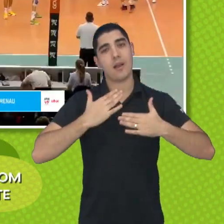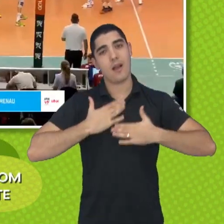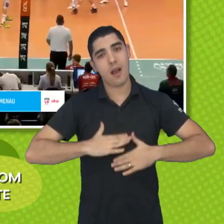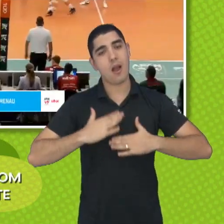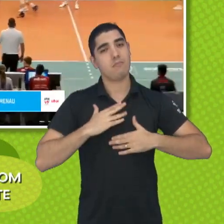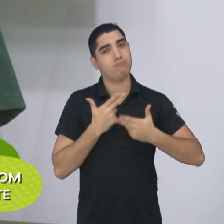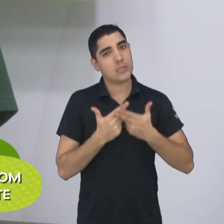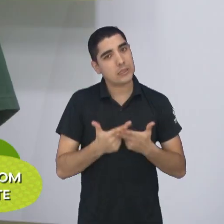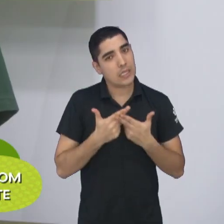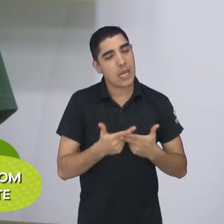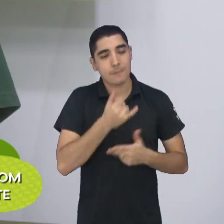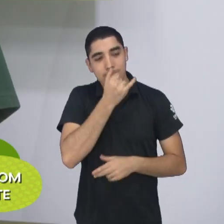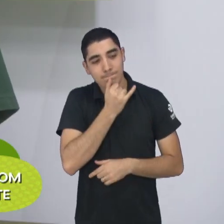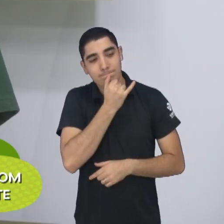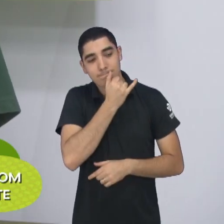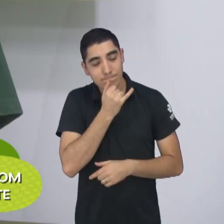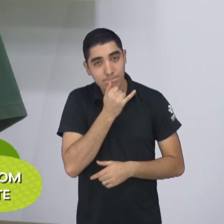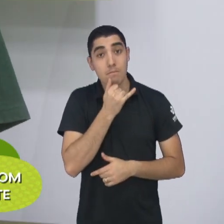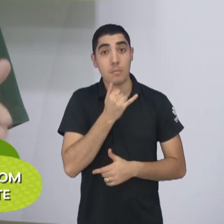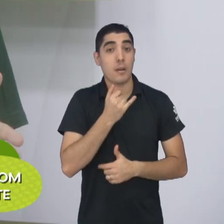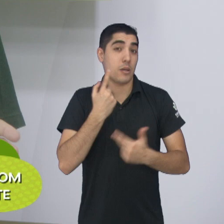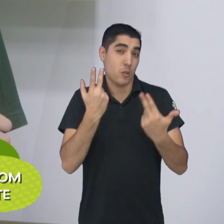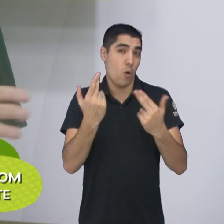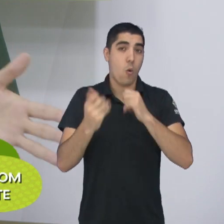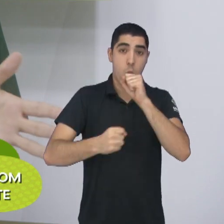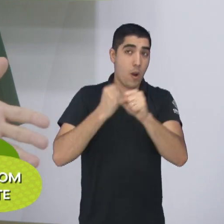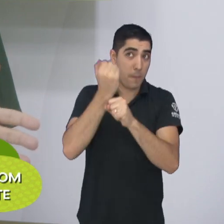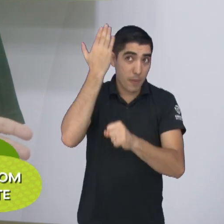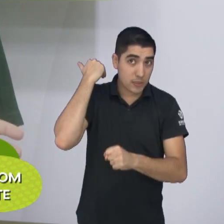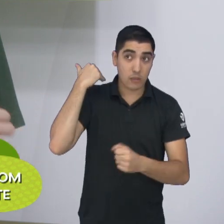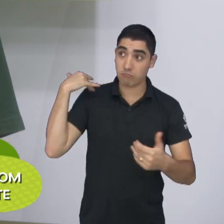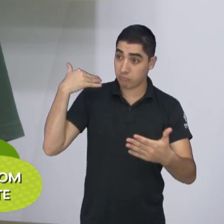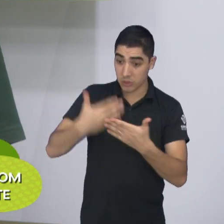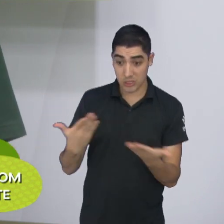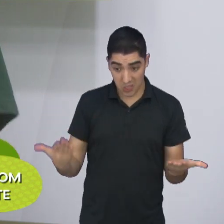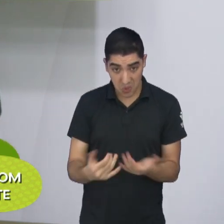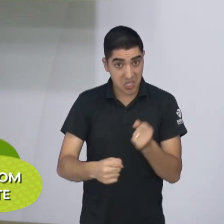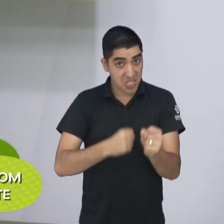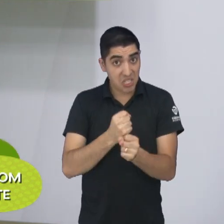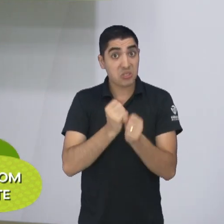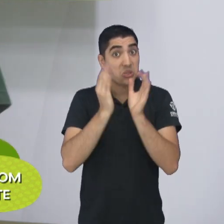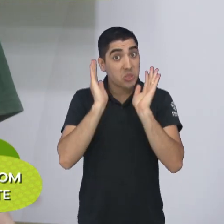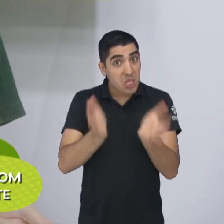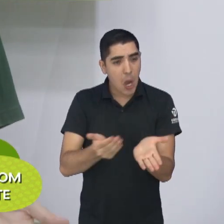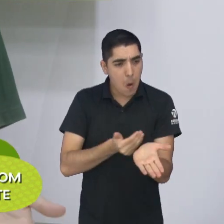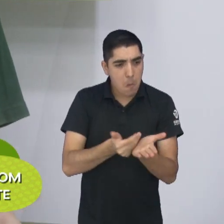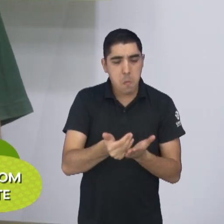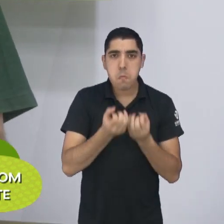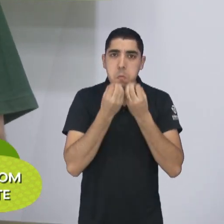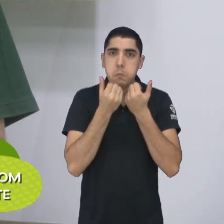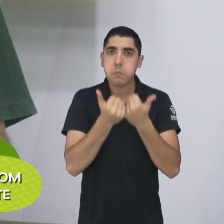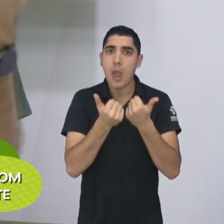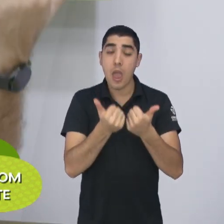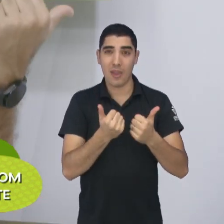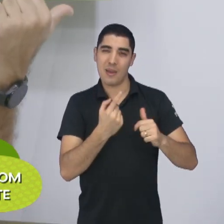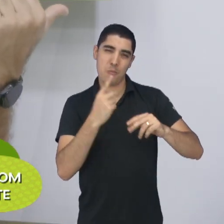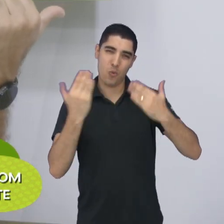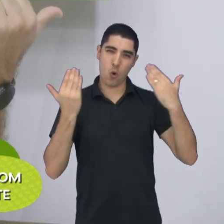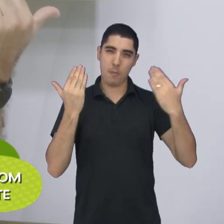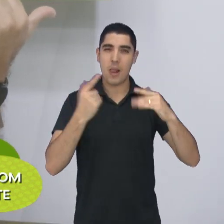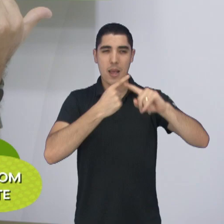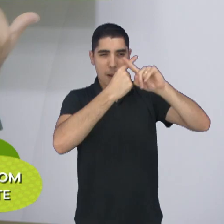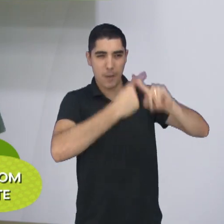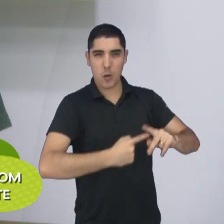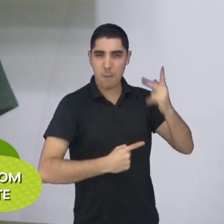foi um pouquinho difícil, mas essa temporada já conseguiu um passo além no Paulista, que na temporada